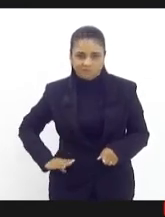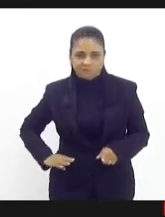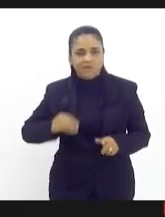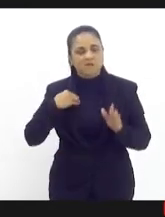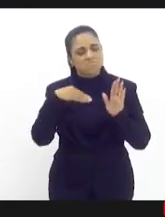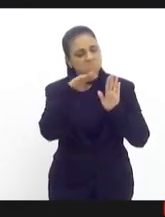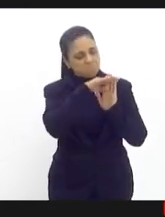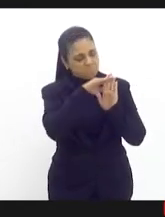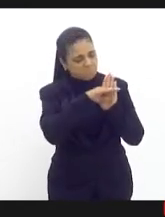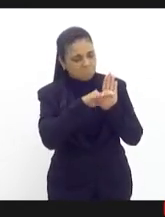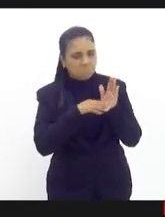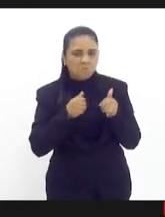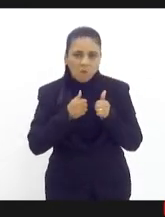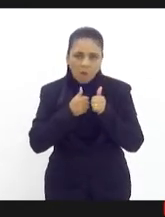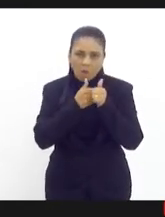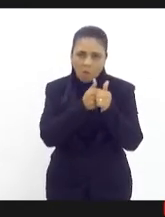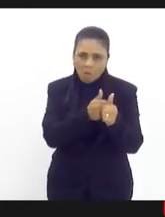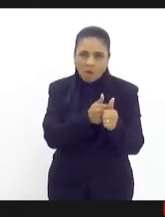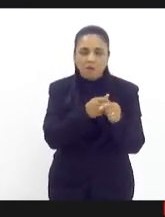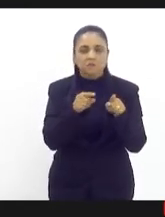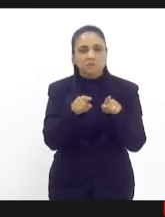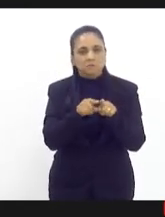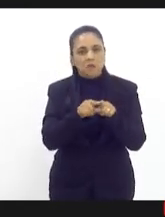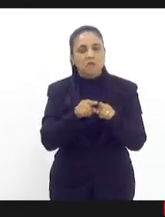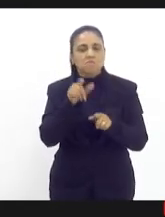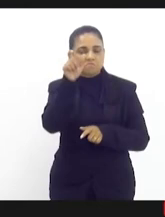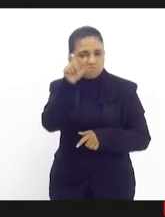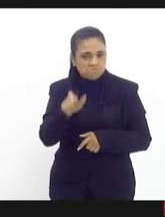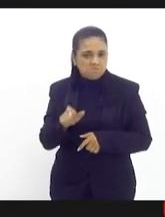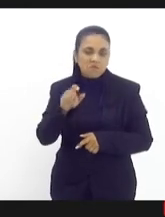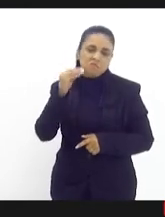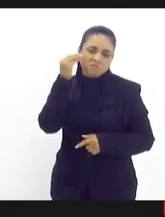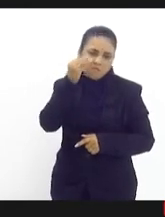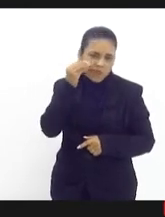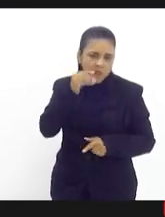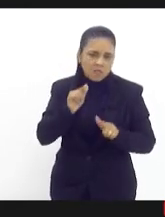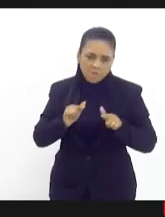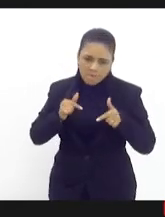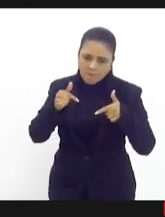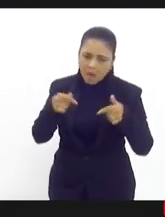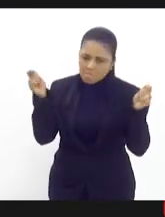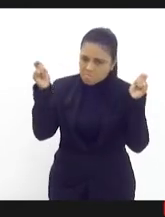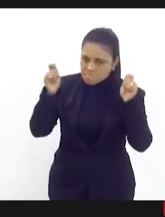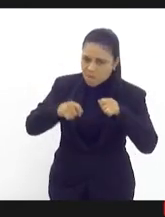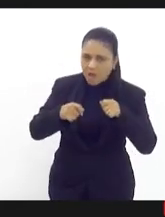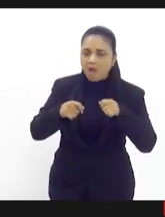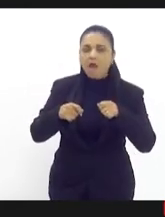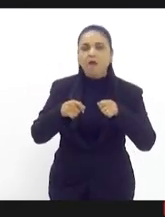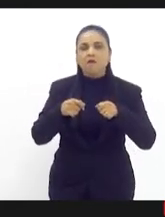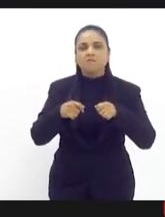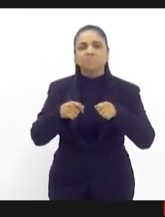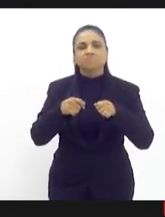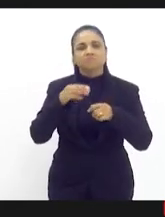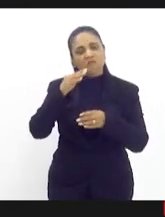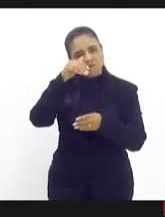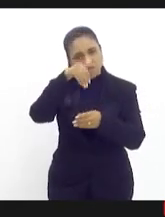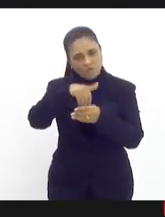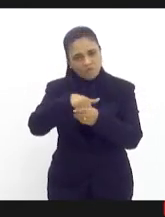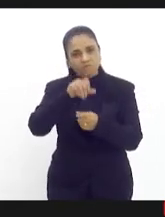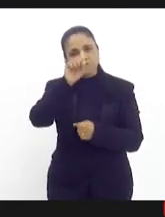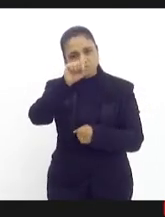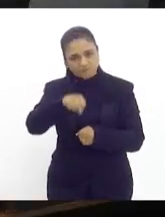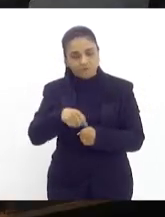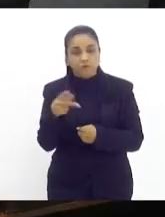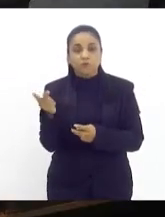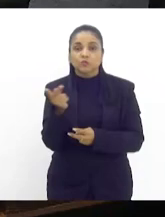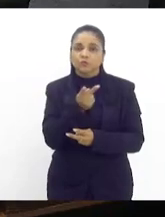para o governo. E tenho certeza que o Adolfo Conde é um cara muito competente e que vai dar conta do trabalho, por isso, favorável os meus dois